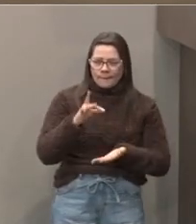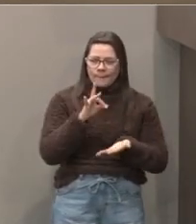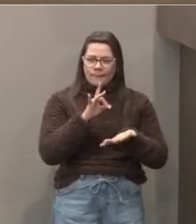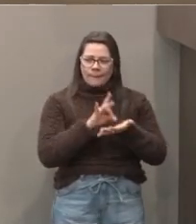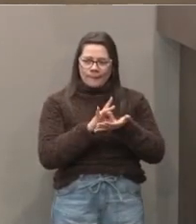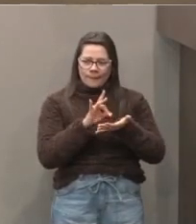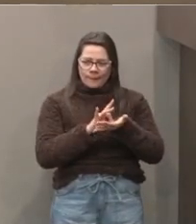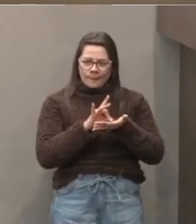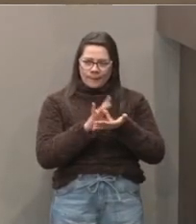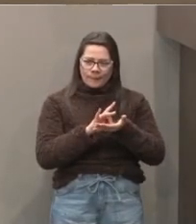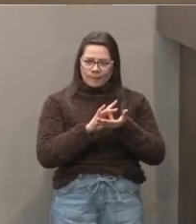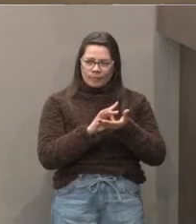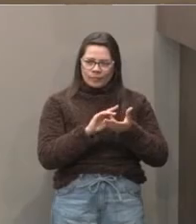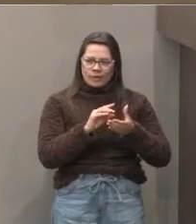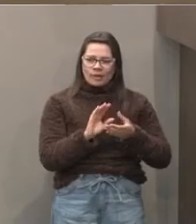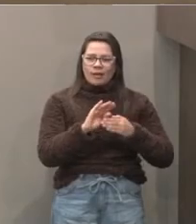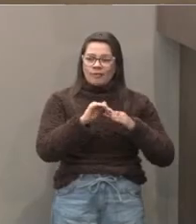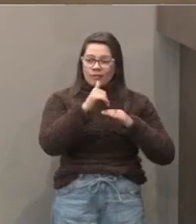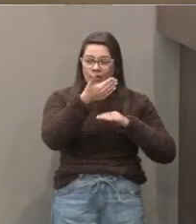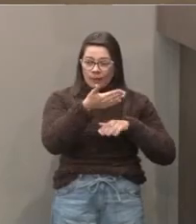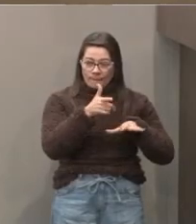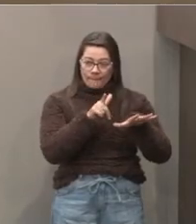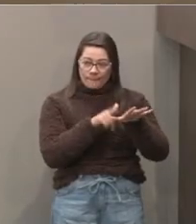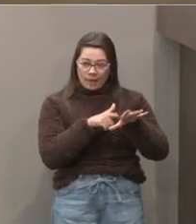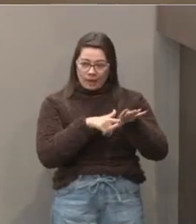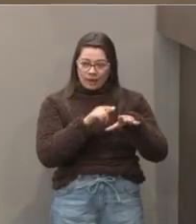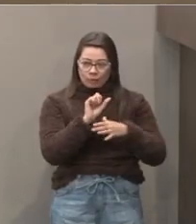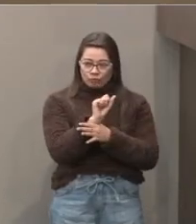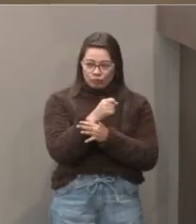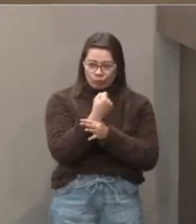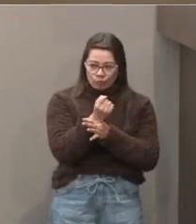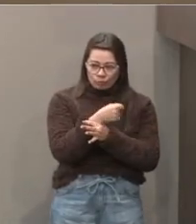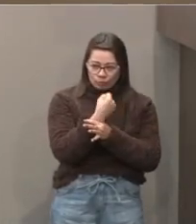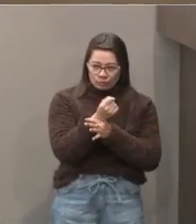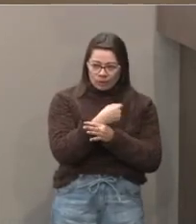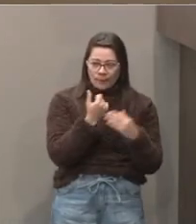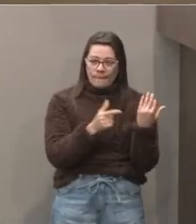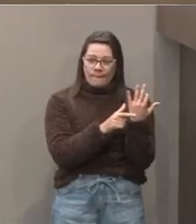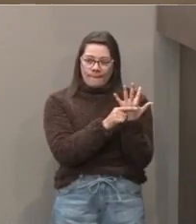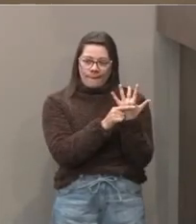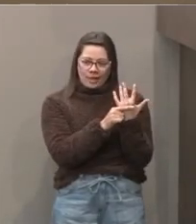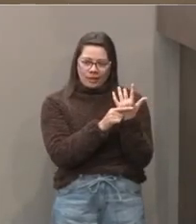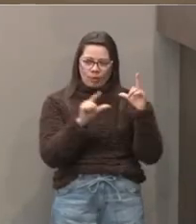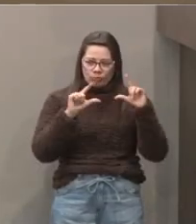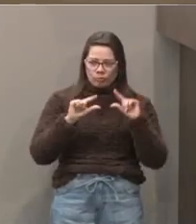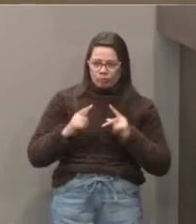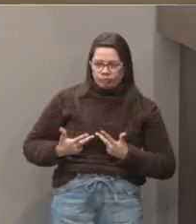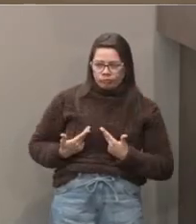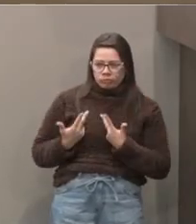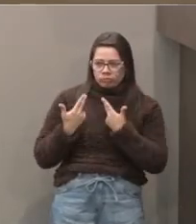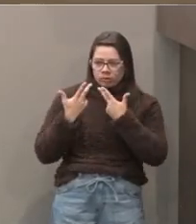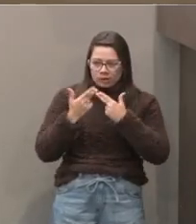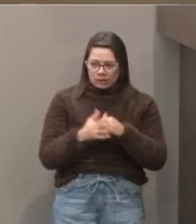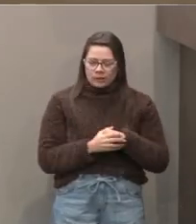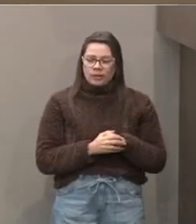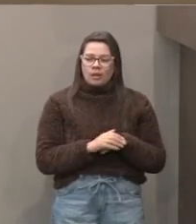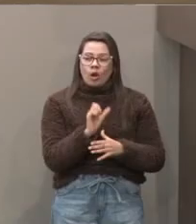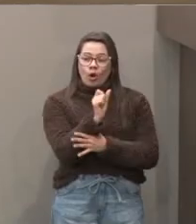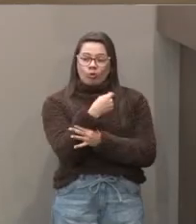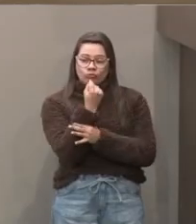fixadores externos, pé e tornozelo, mão e microcirurgia,